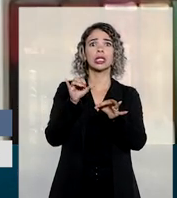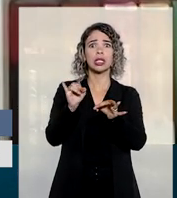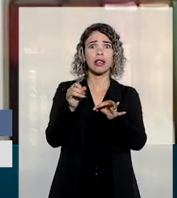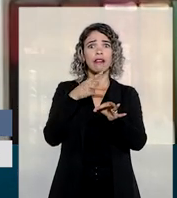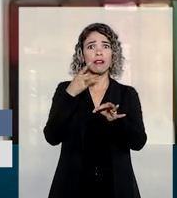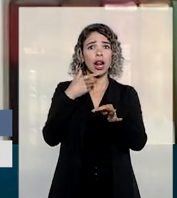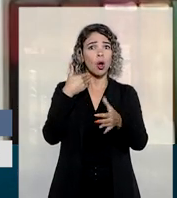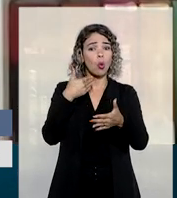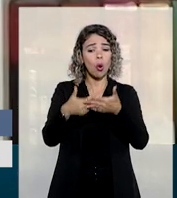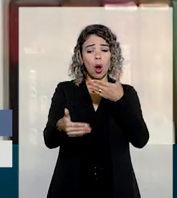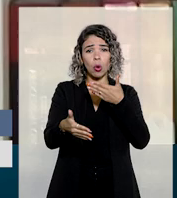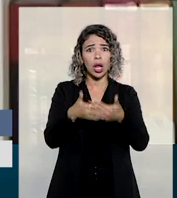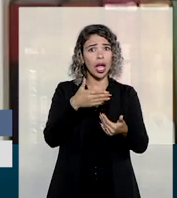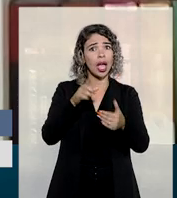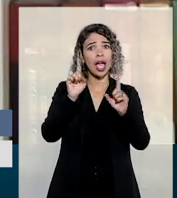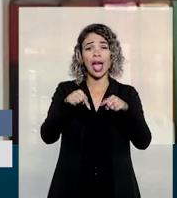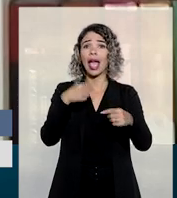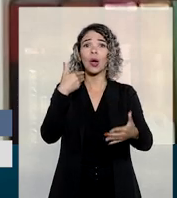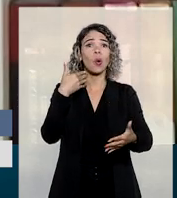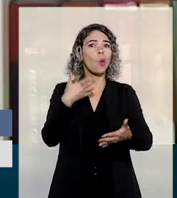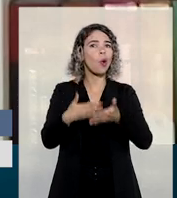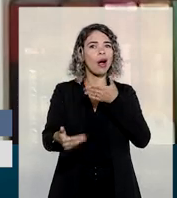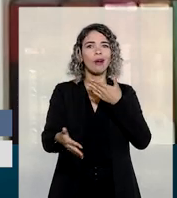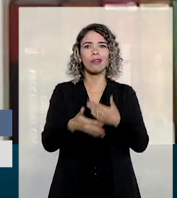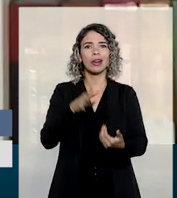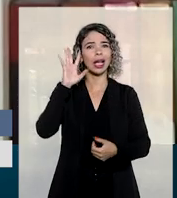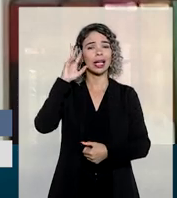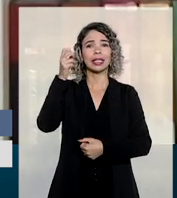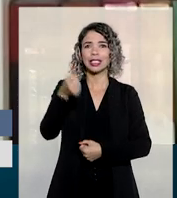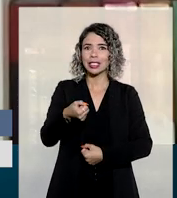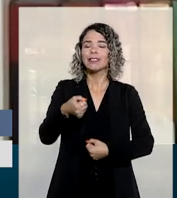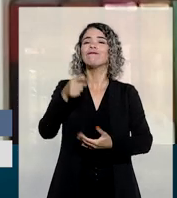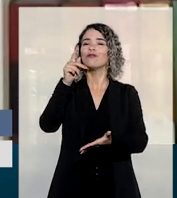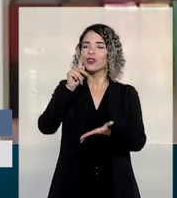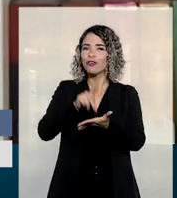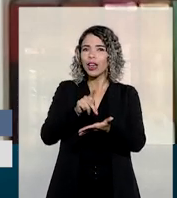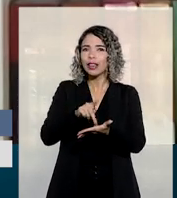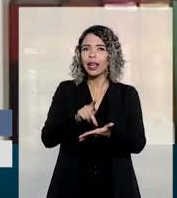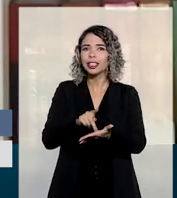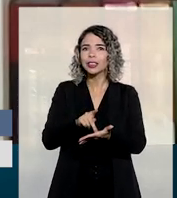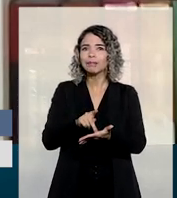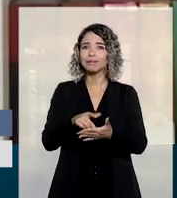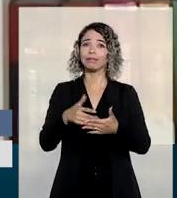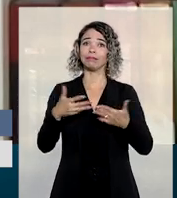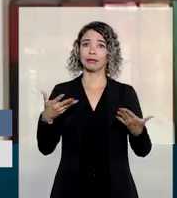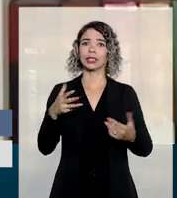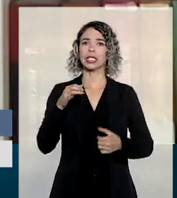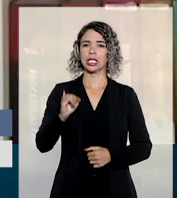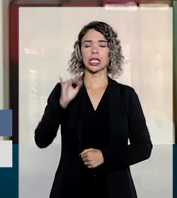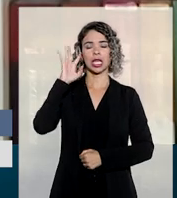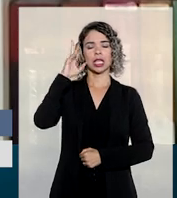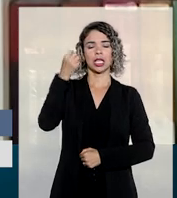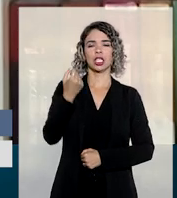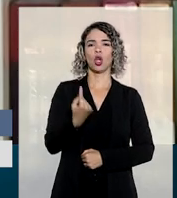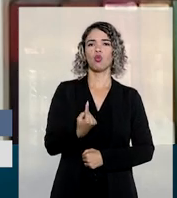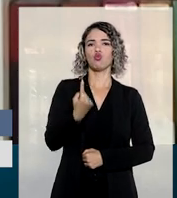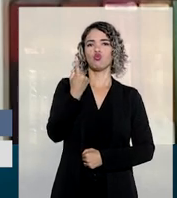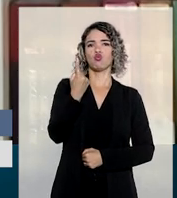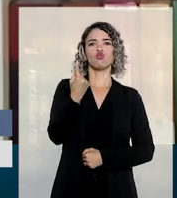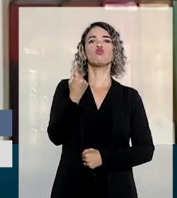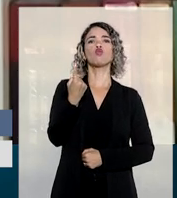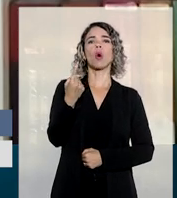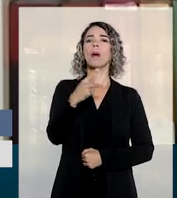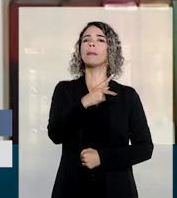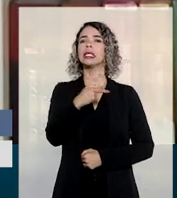Quando ele diz isso, ele diz muita coisa, porque é qualquer decisão judicial mesmo, né? Então, mesmo a